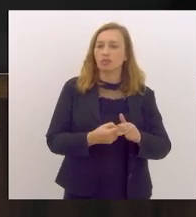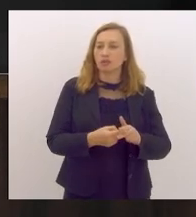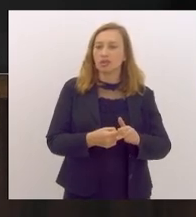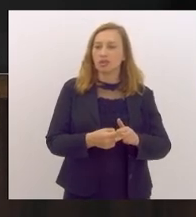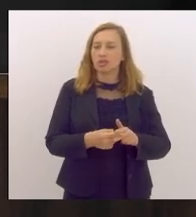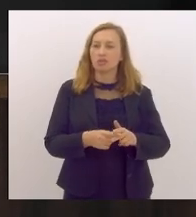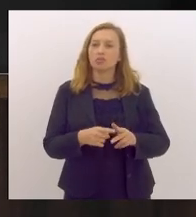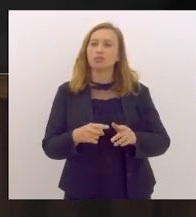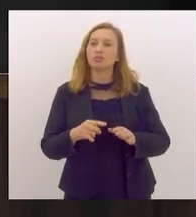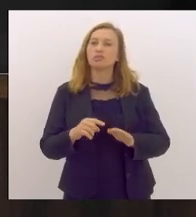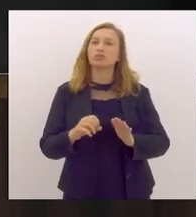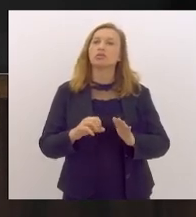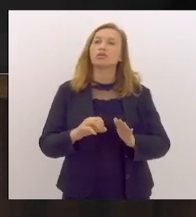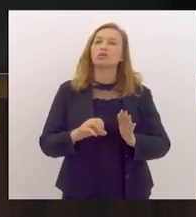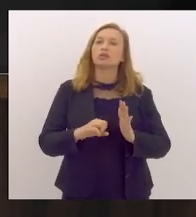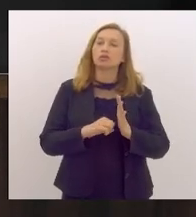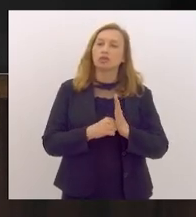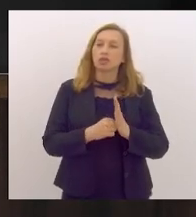senhor presidente.